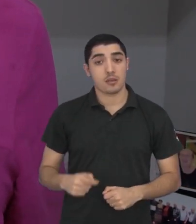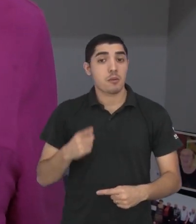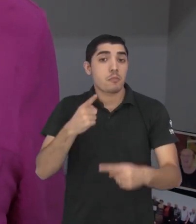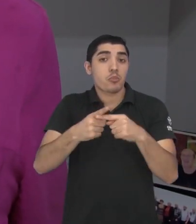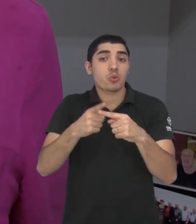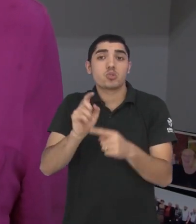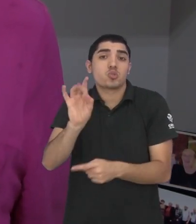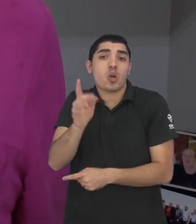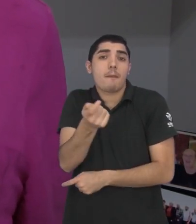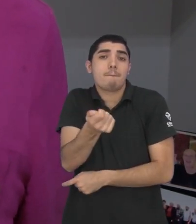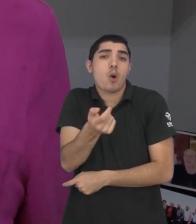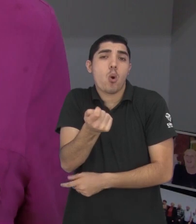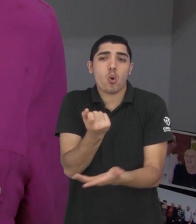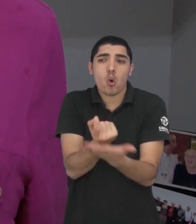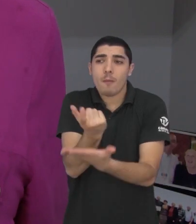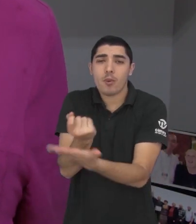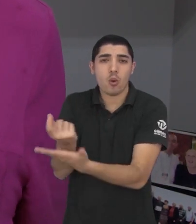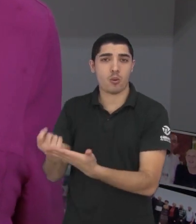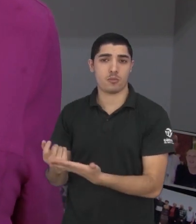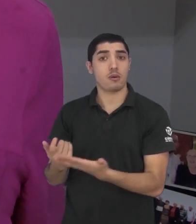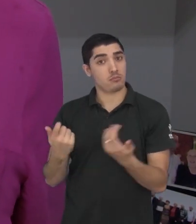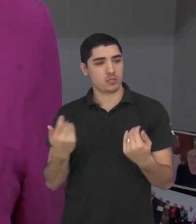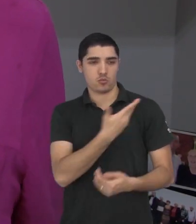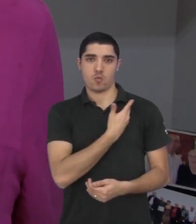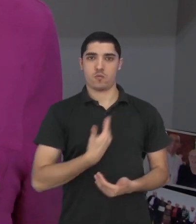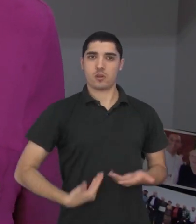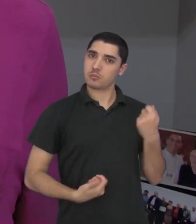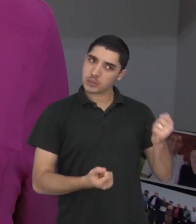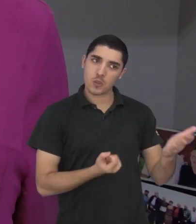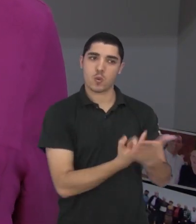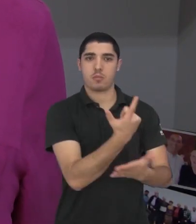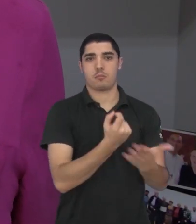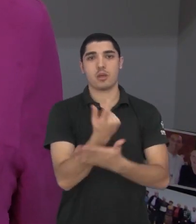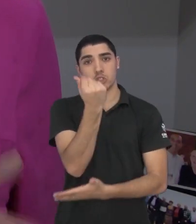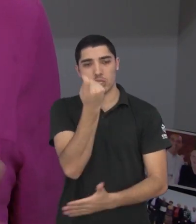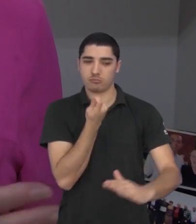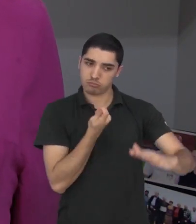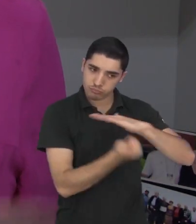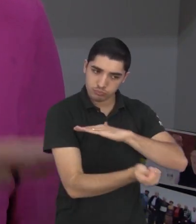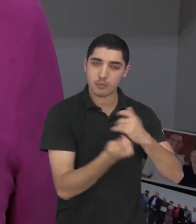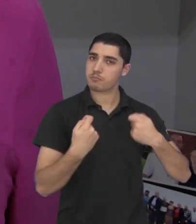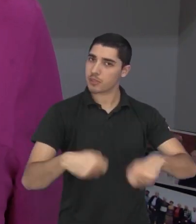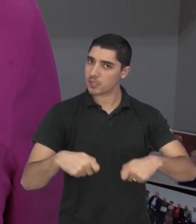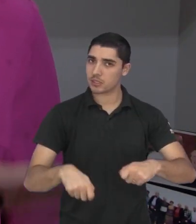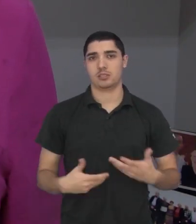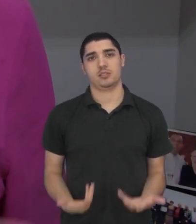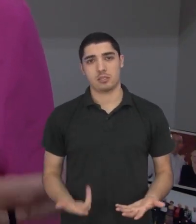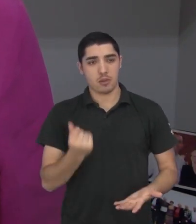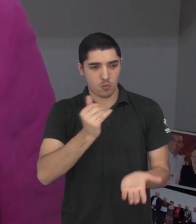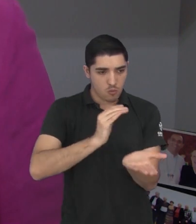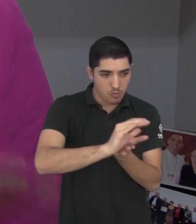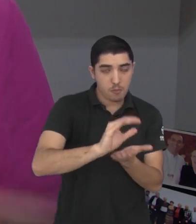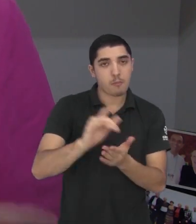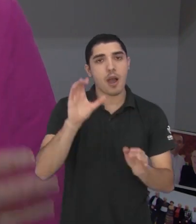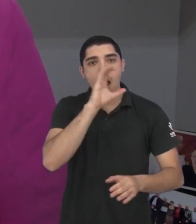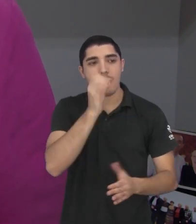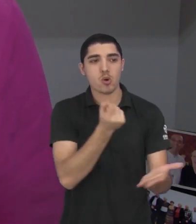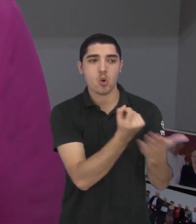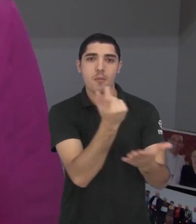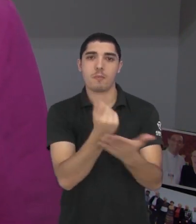qualquer situação que seja adversa, que as nossas equipes aqui consigam identificar no monitoramento, a gente já vai estar desenvolvendo